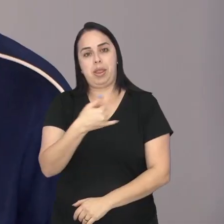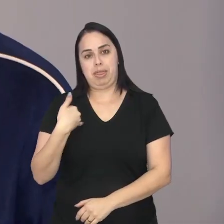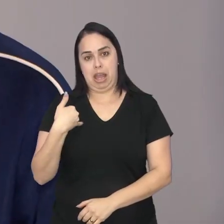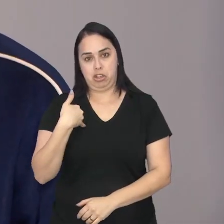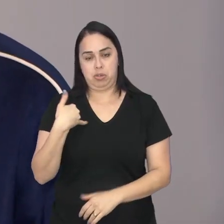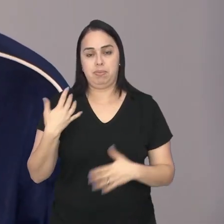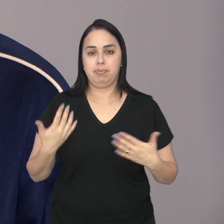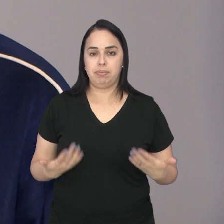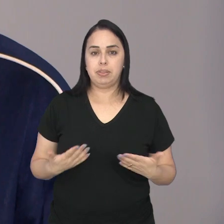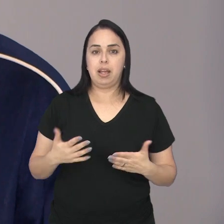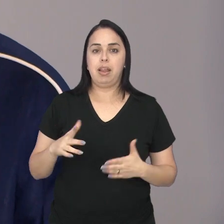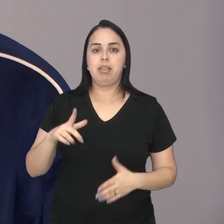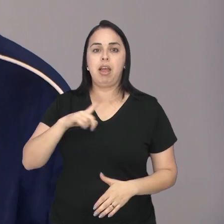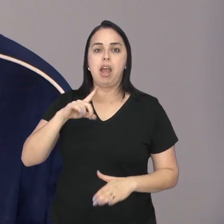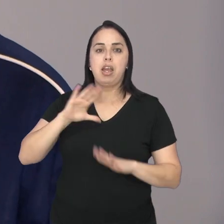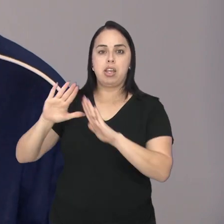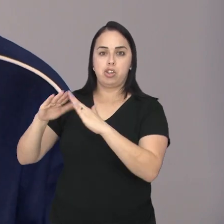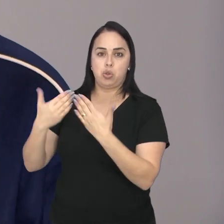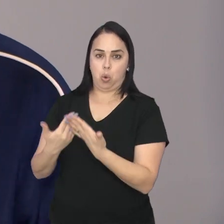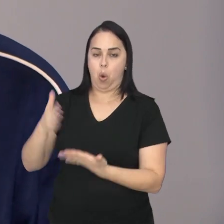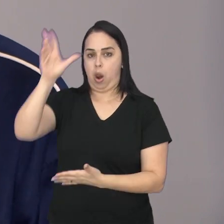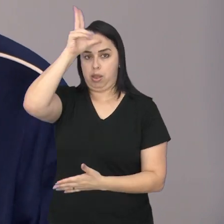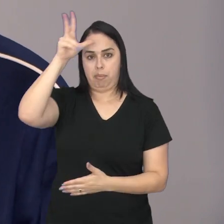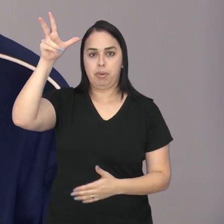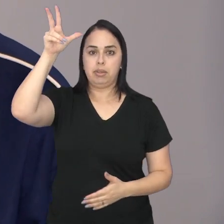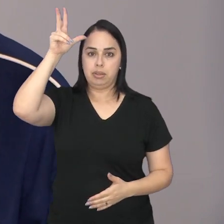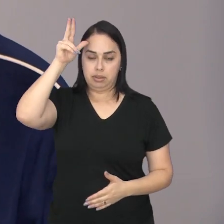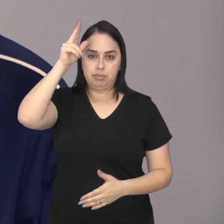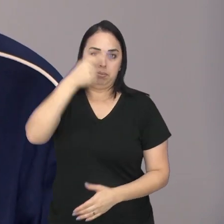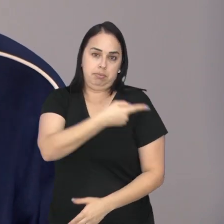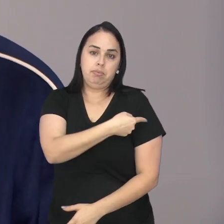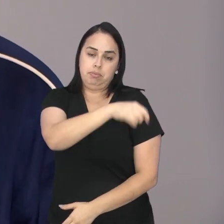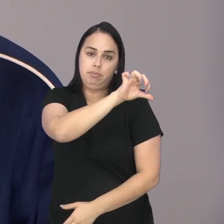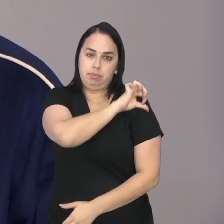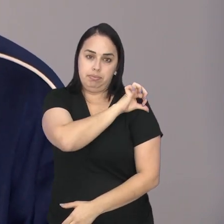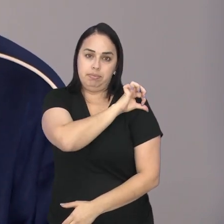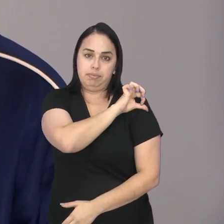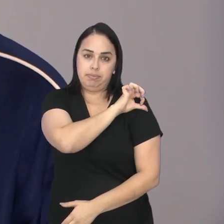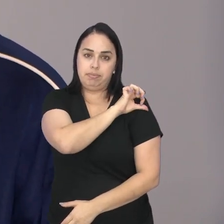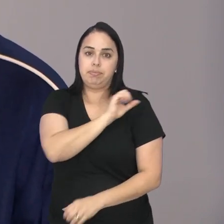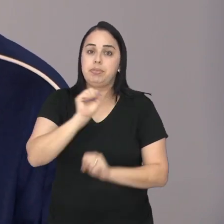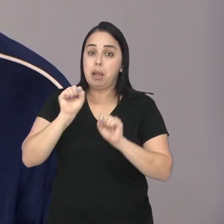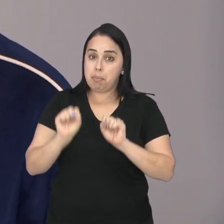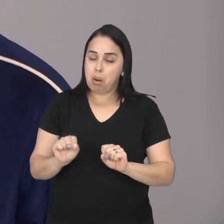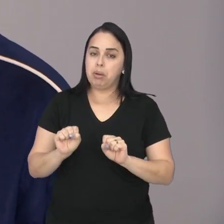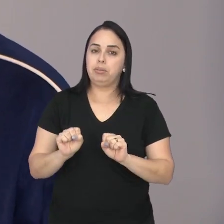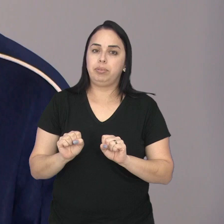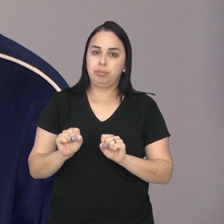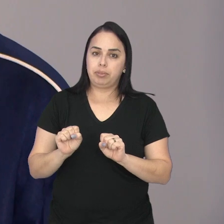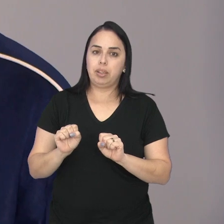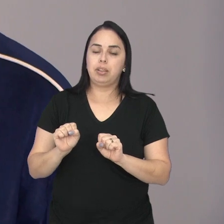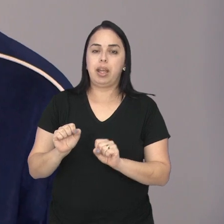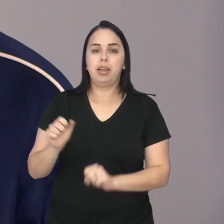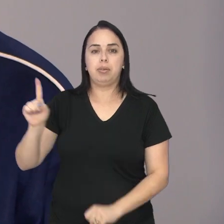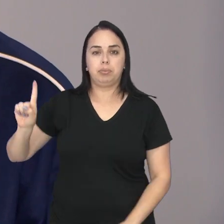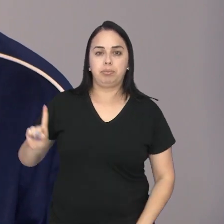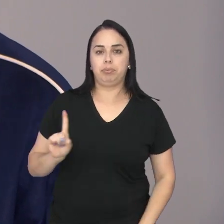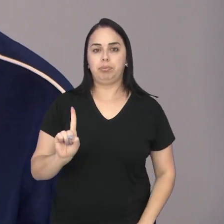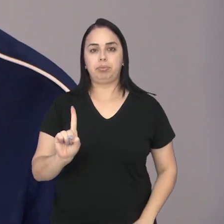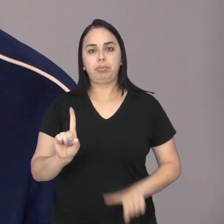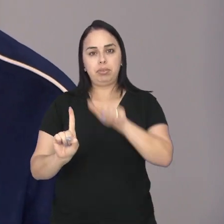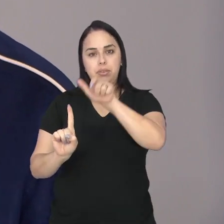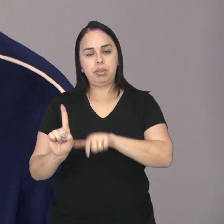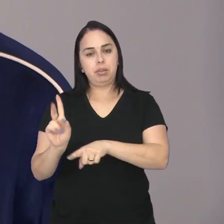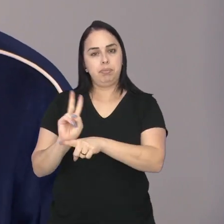nós temos as escolas municipais de Ensino Fundamental que elas todas elas têm a figura